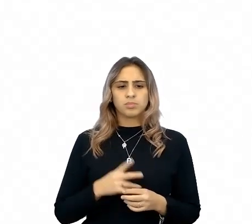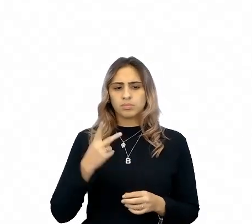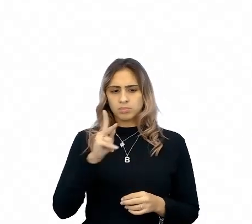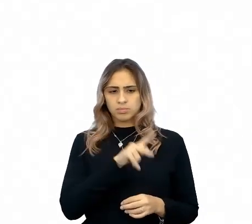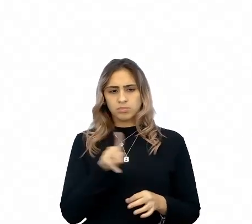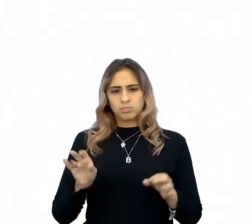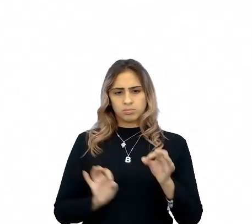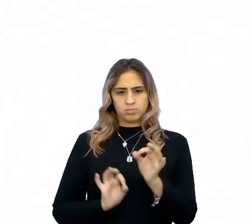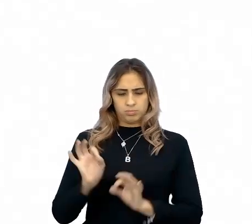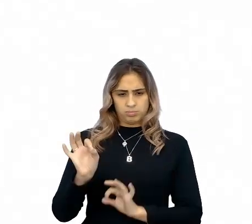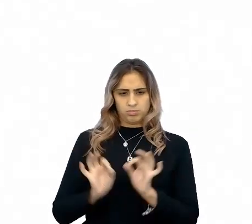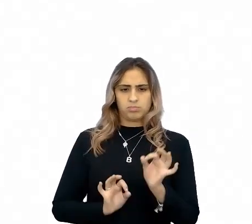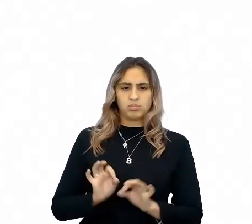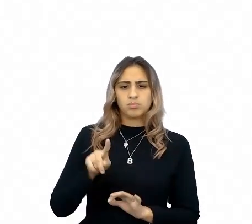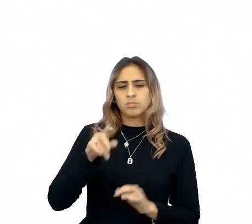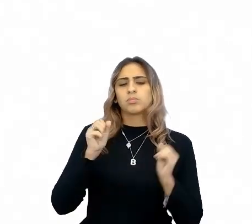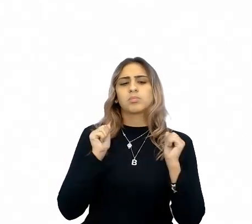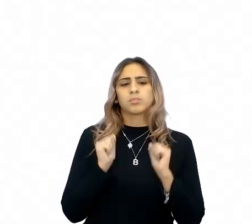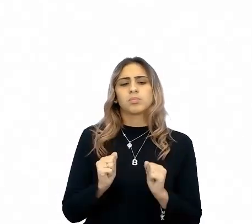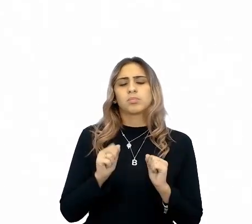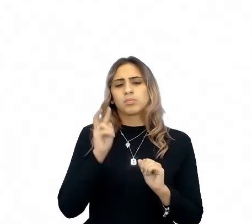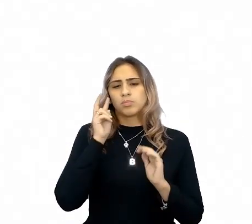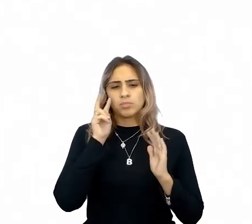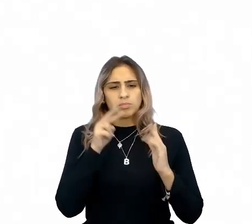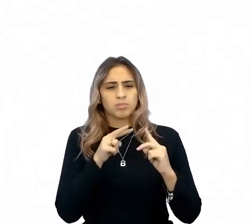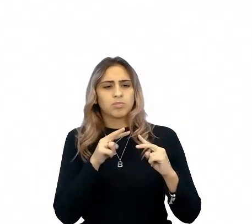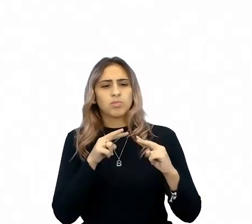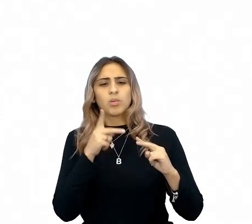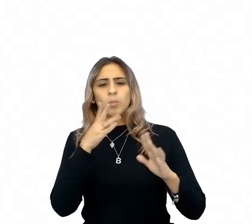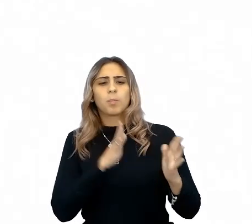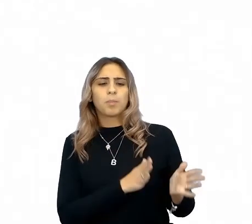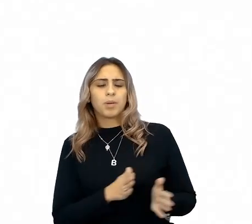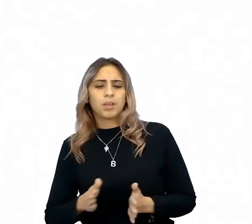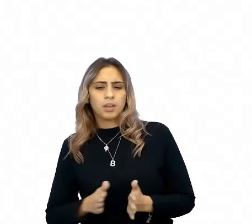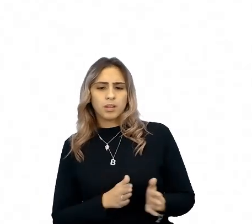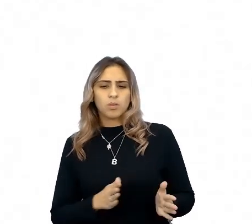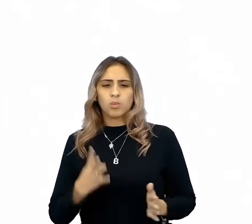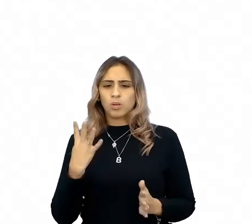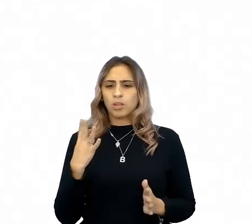professor coordenador, vocês terão mais um período aqui,